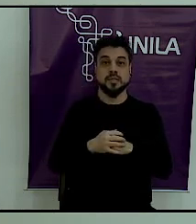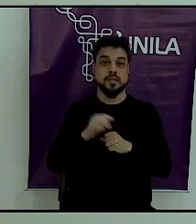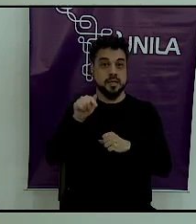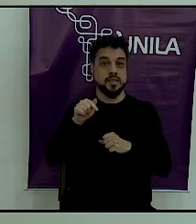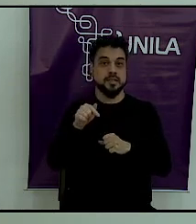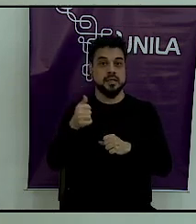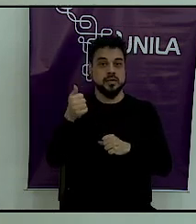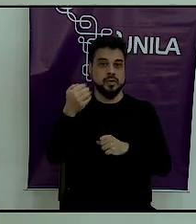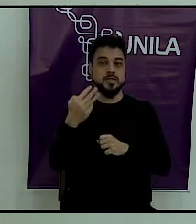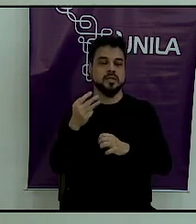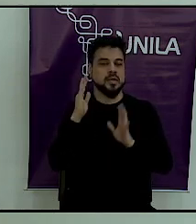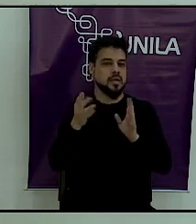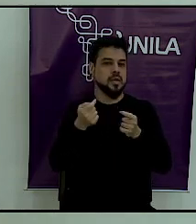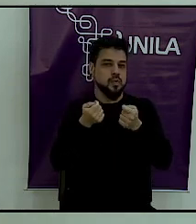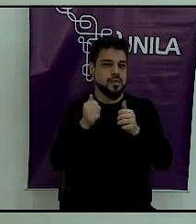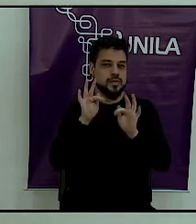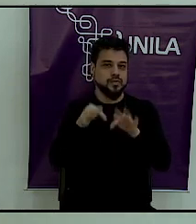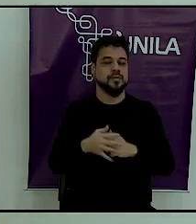estamos chegando no fim.